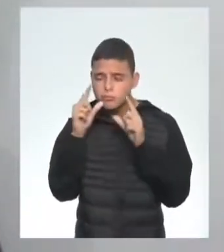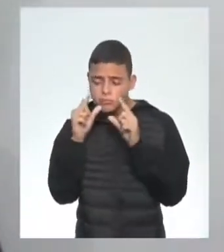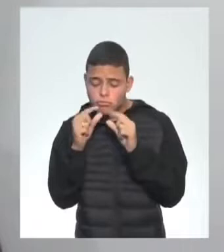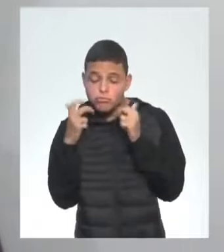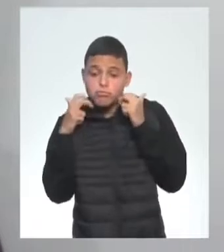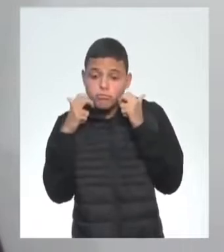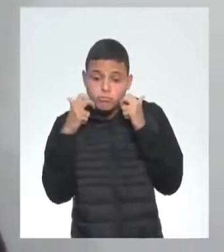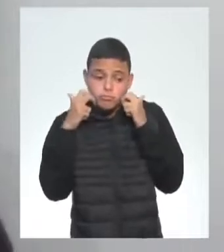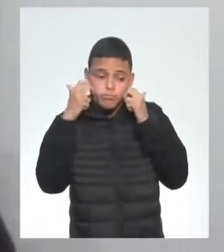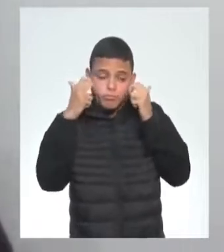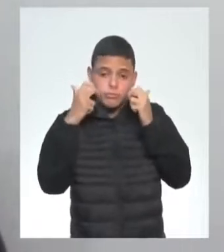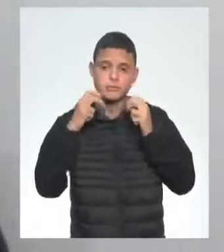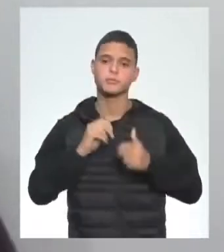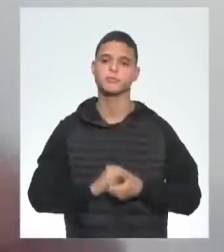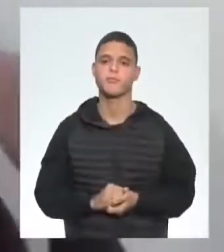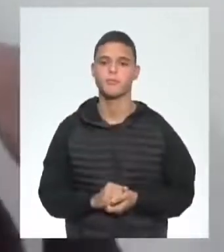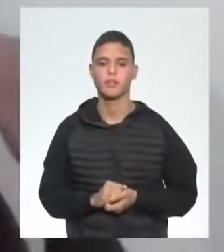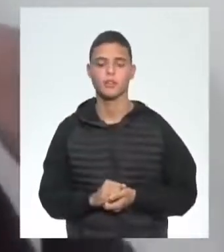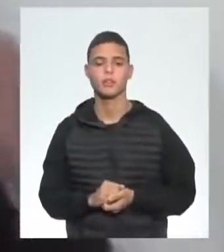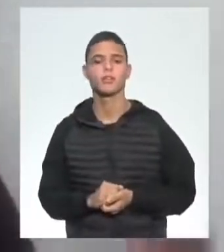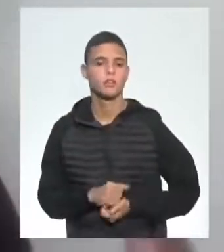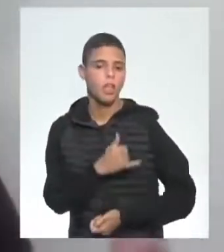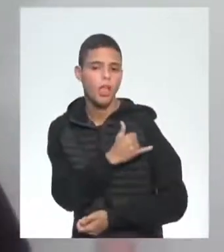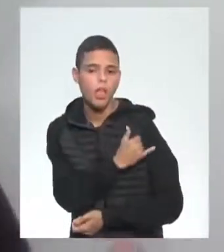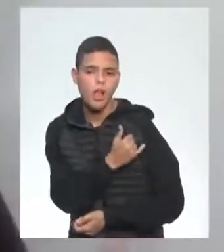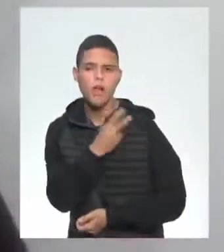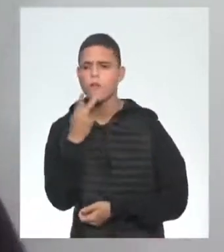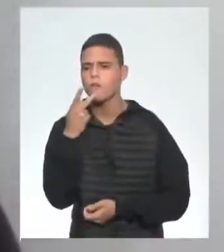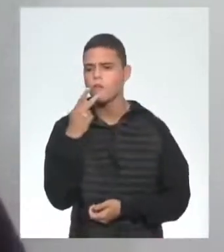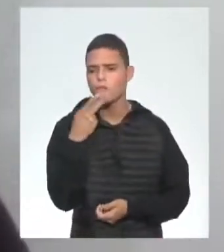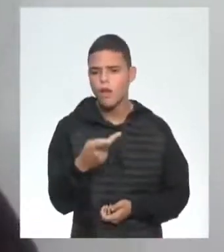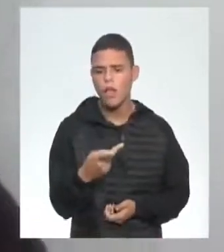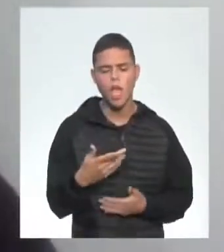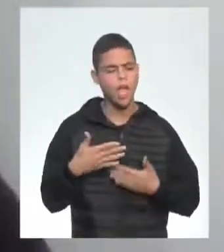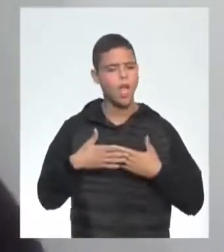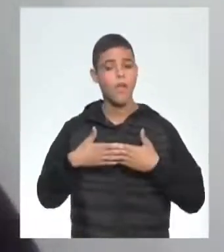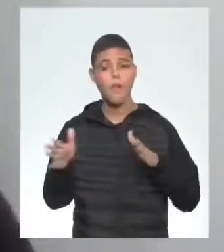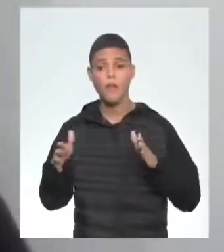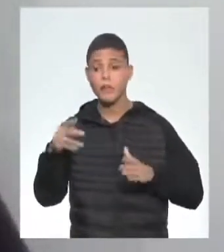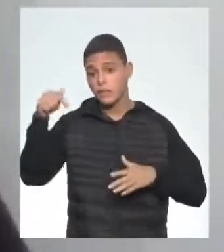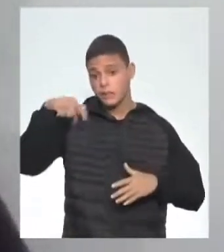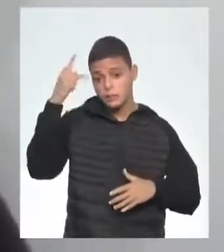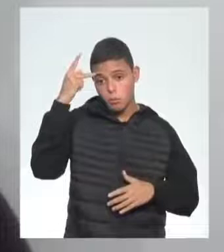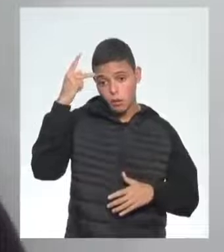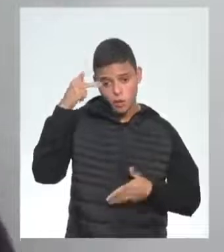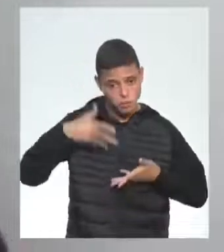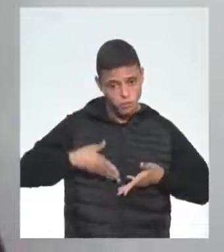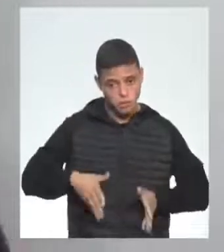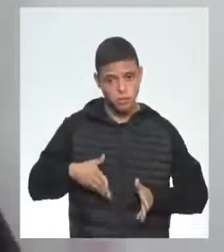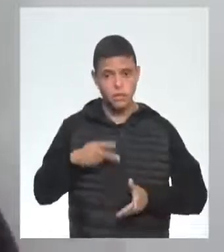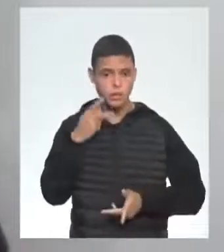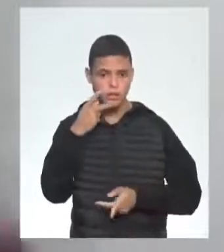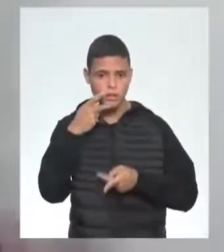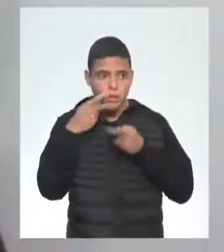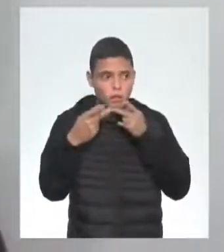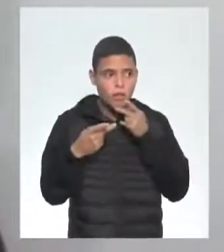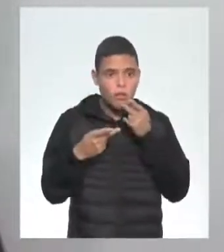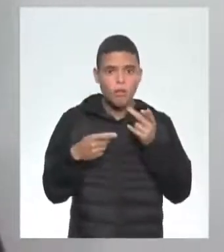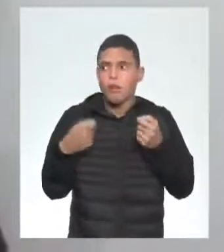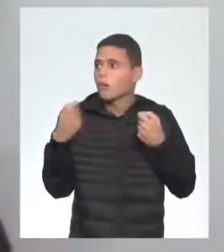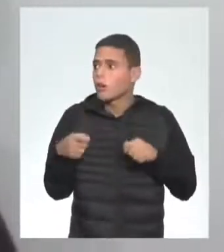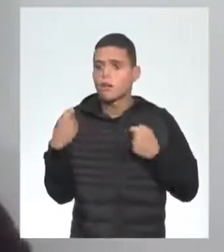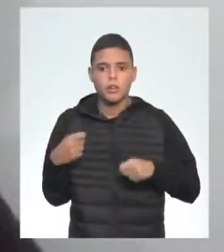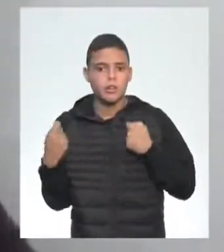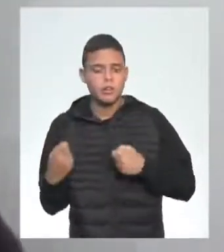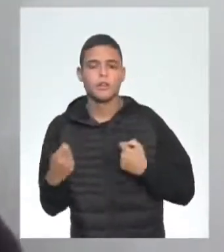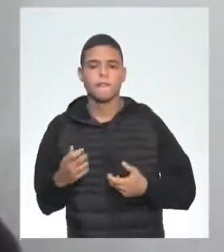tímido, né? E o carioca ele fala mais para fora, né? E o paulista ele fala meio que em estado de emergência, urgência.